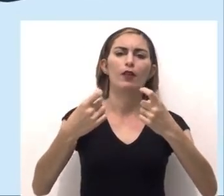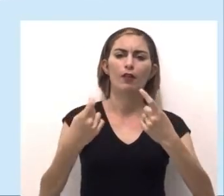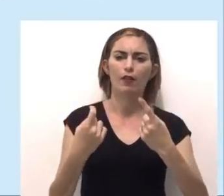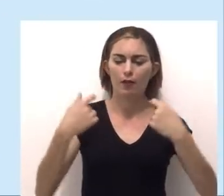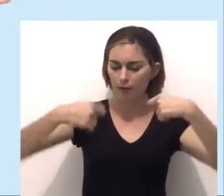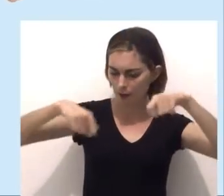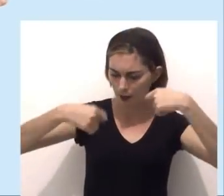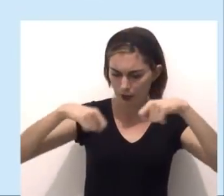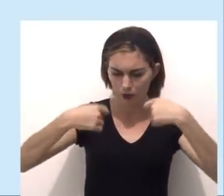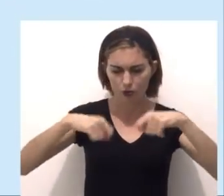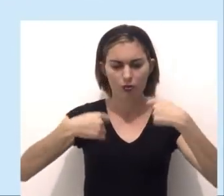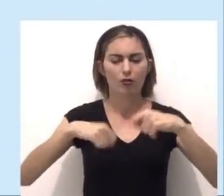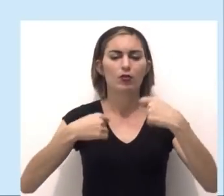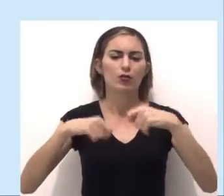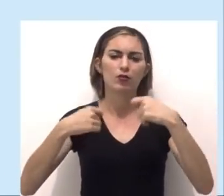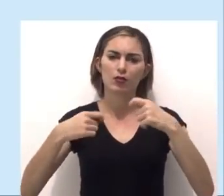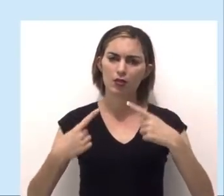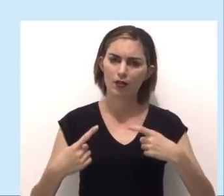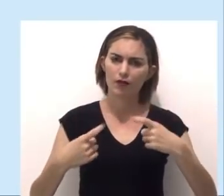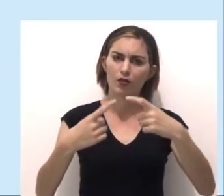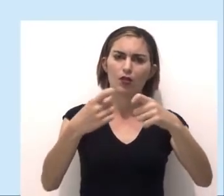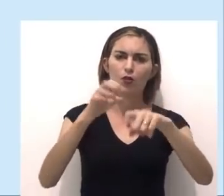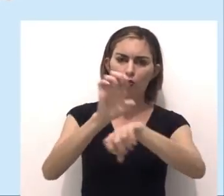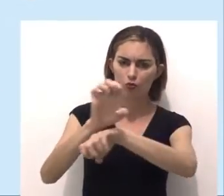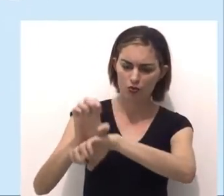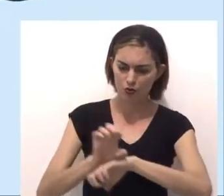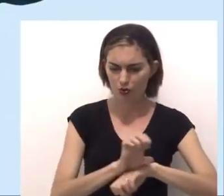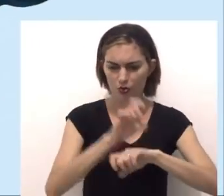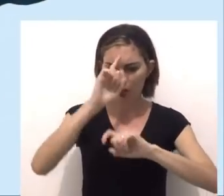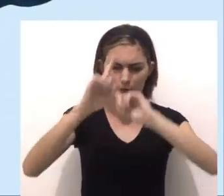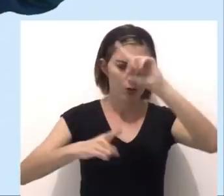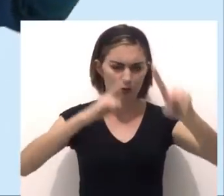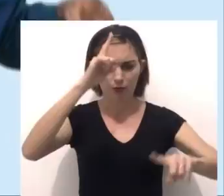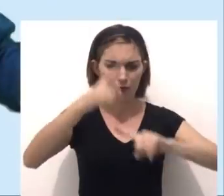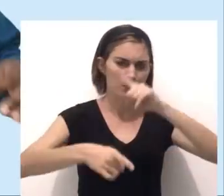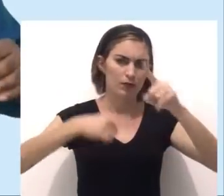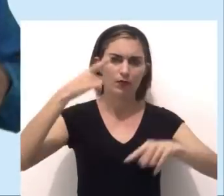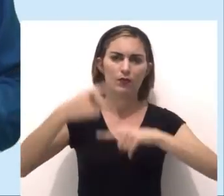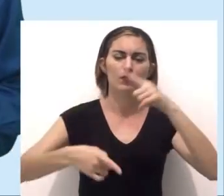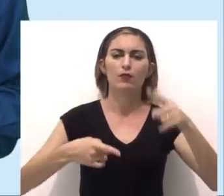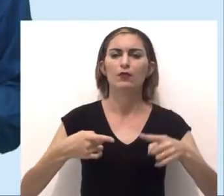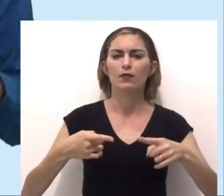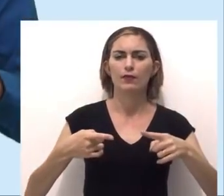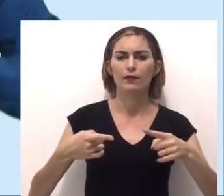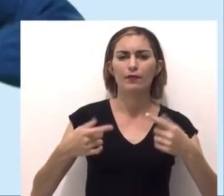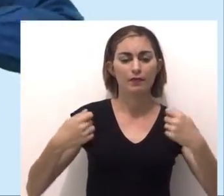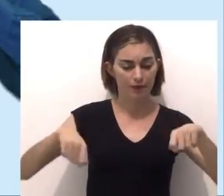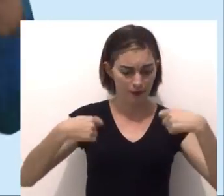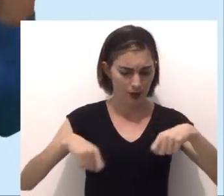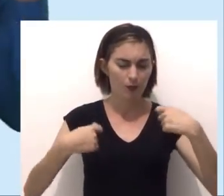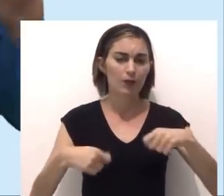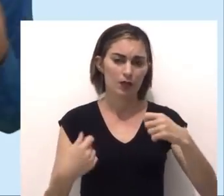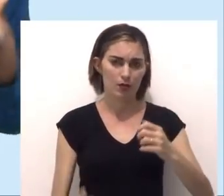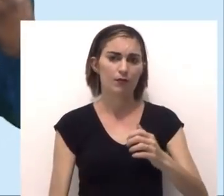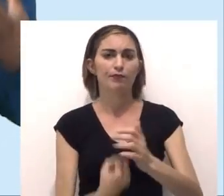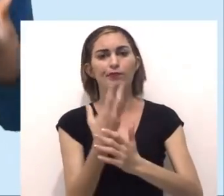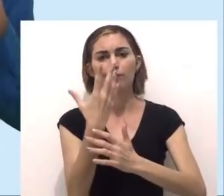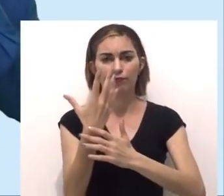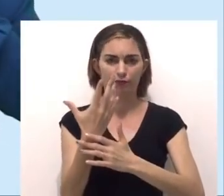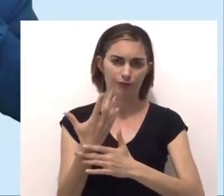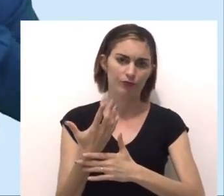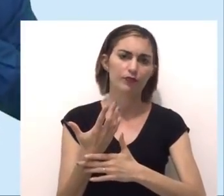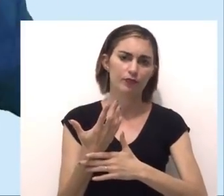né? Então, precisávamos de quê? De um Estado centralizador, de um Estado forte. Não é? Então, precisava se formar o